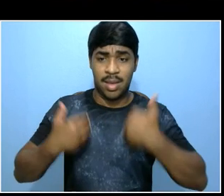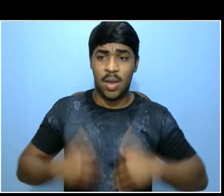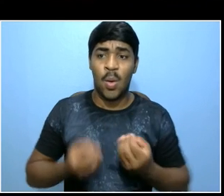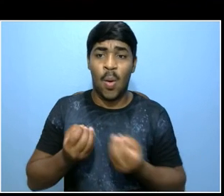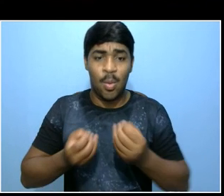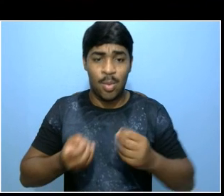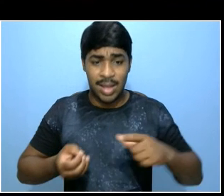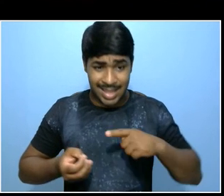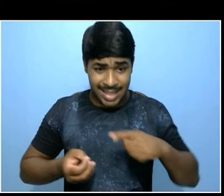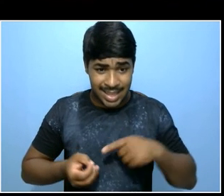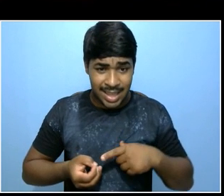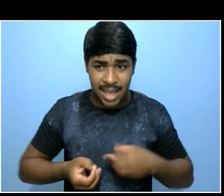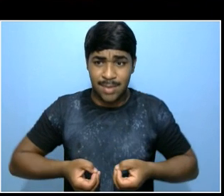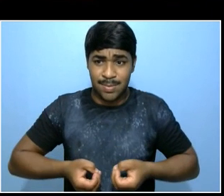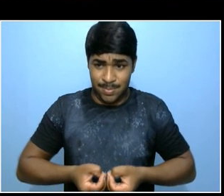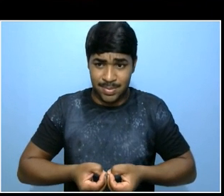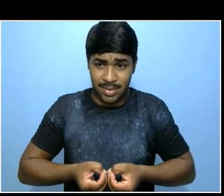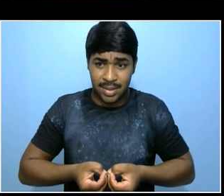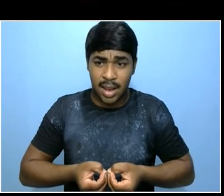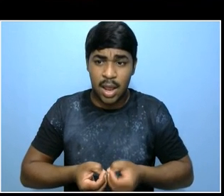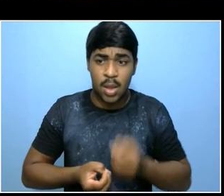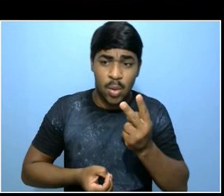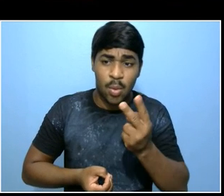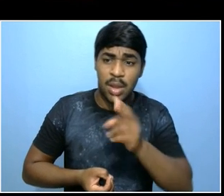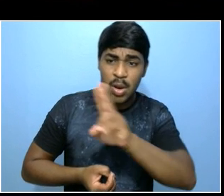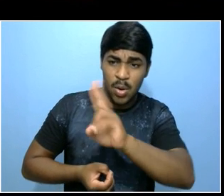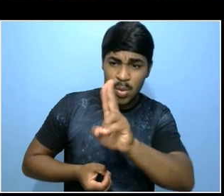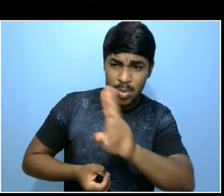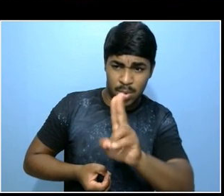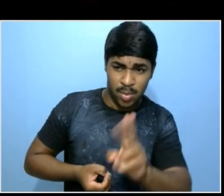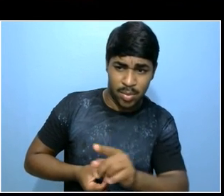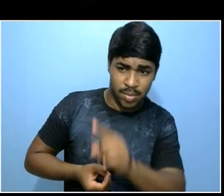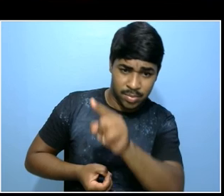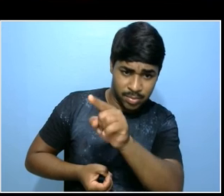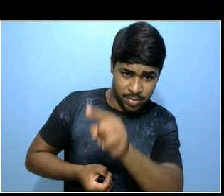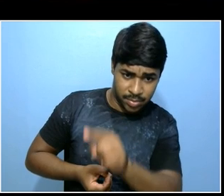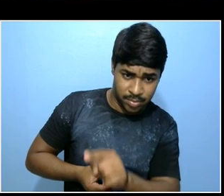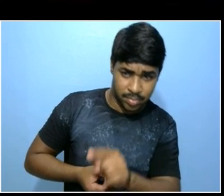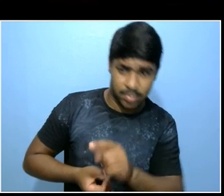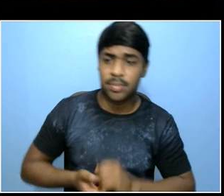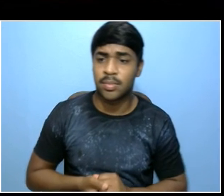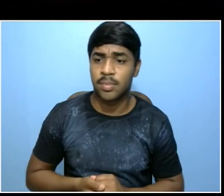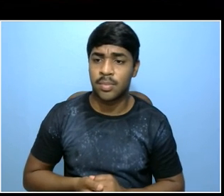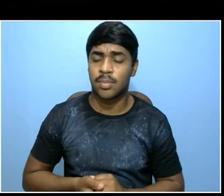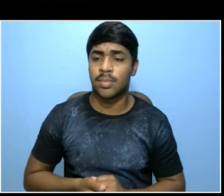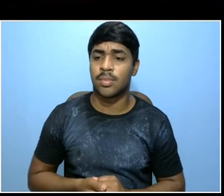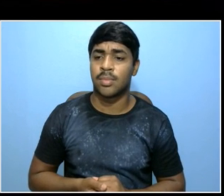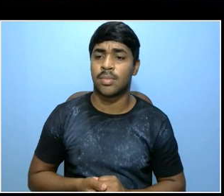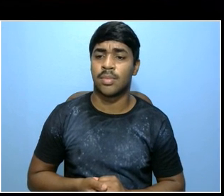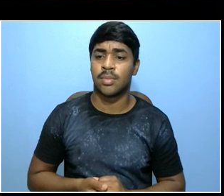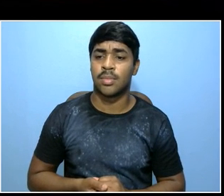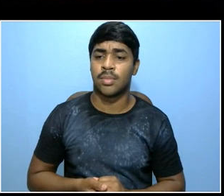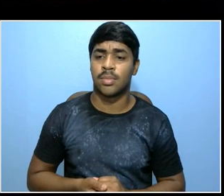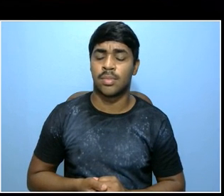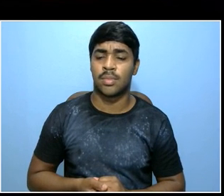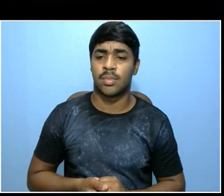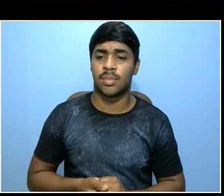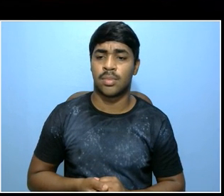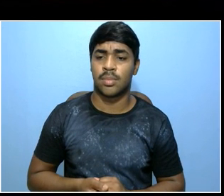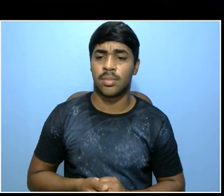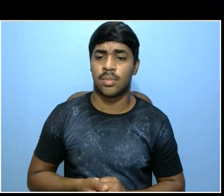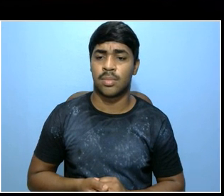epidídimos, 2 ductos deferentes, 2 ductos ejaculatórios, uma uretra, um pênis, uma próstata, as